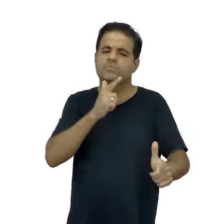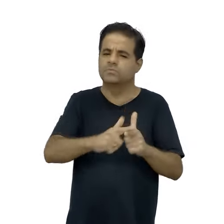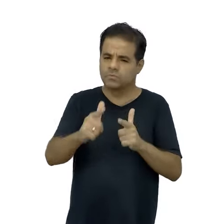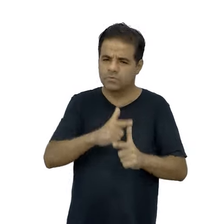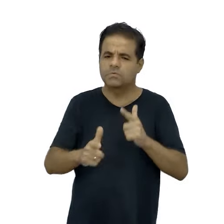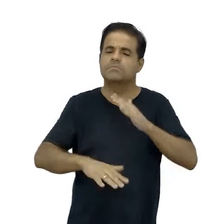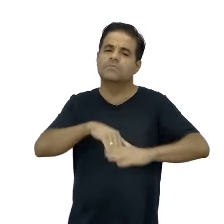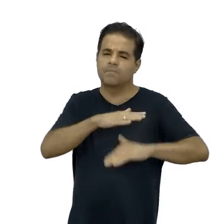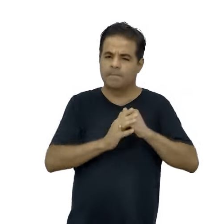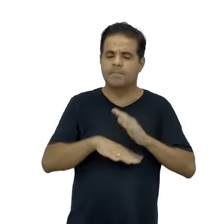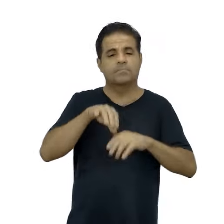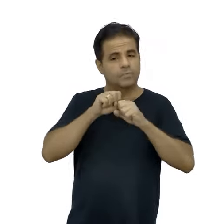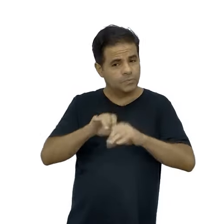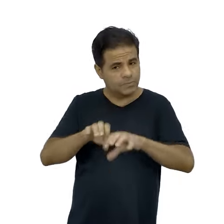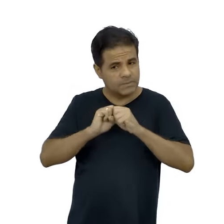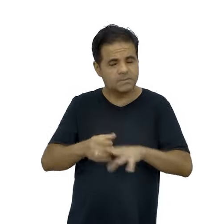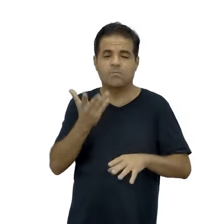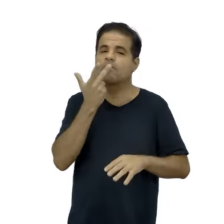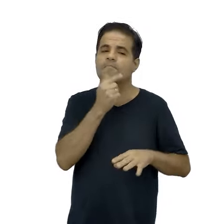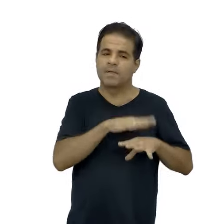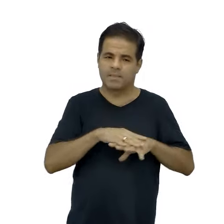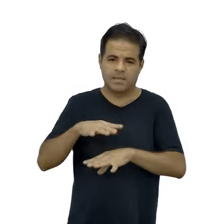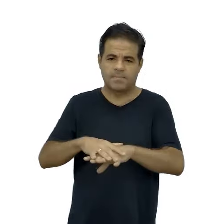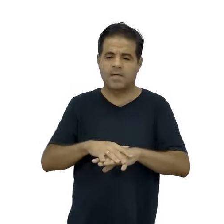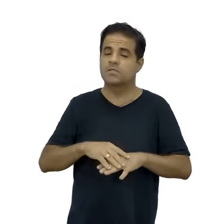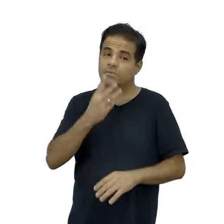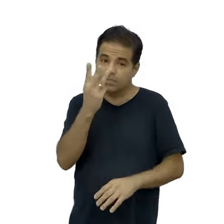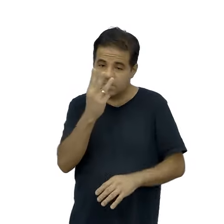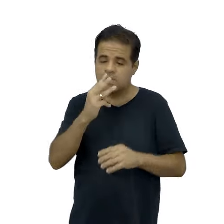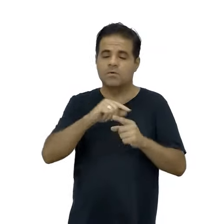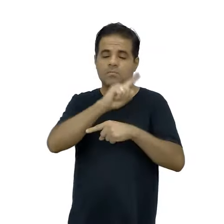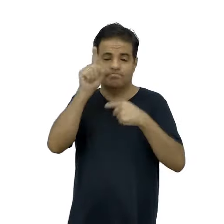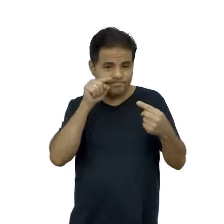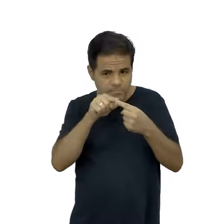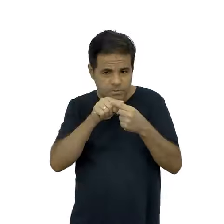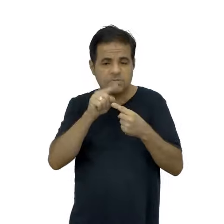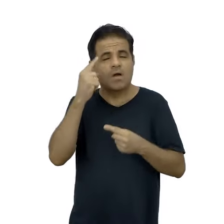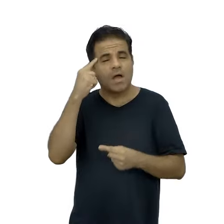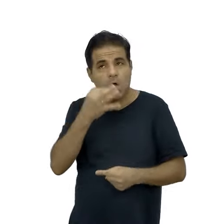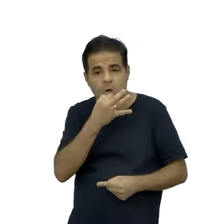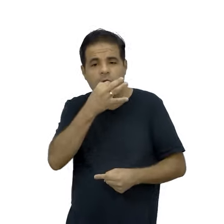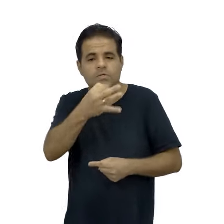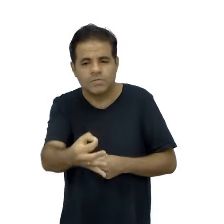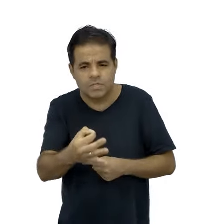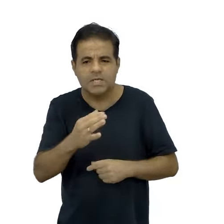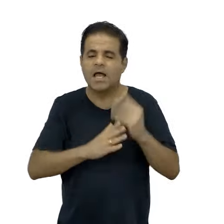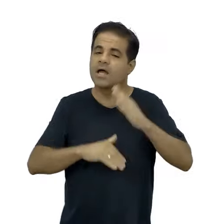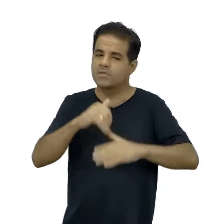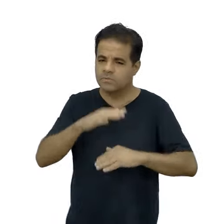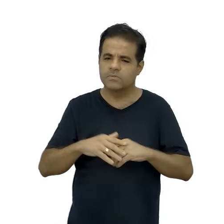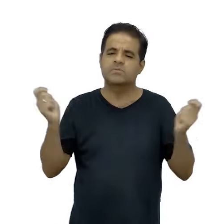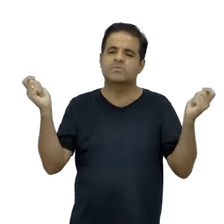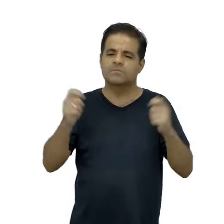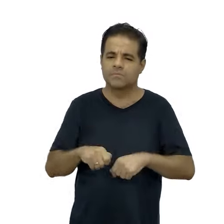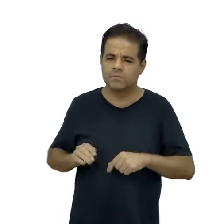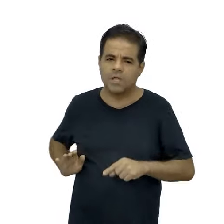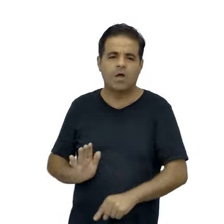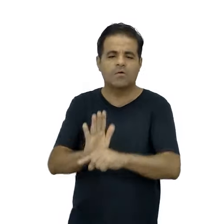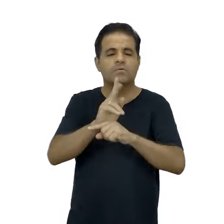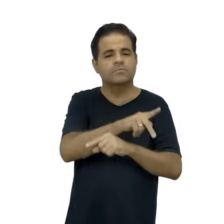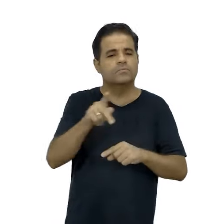na prática do ensino da matemática. O nosso terceiro objetivo é sugerir ações que poderão auxiliar